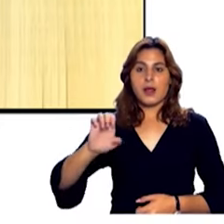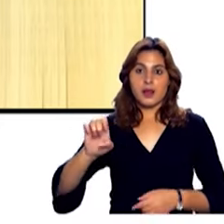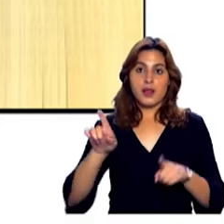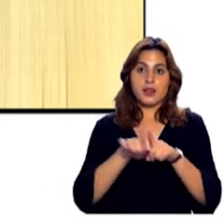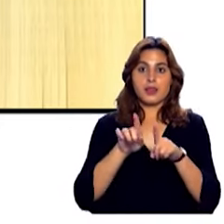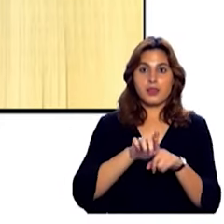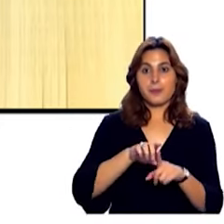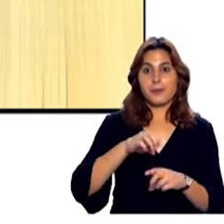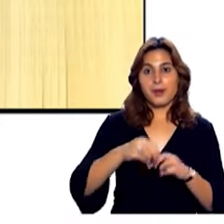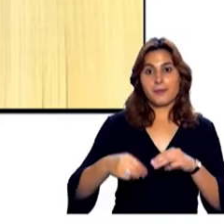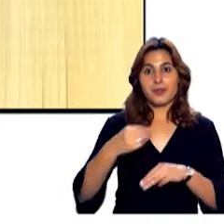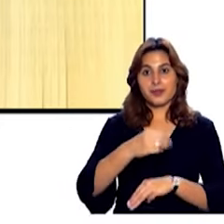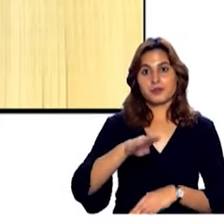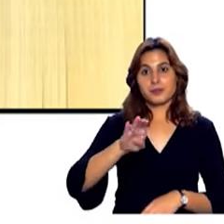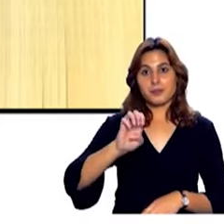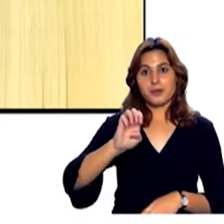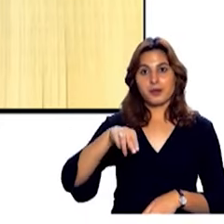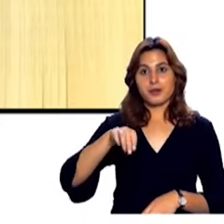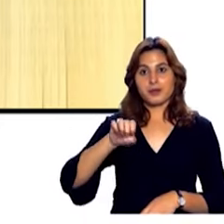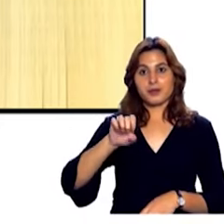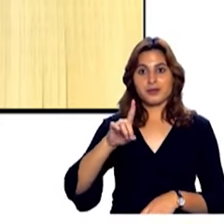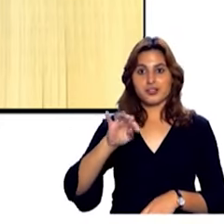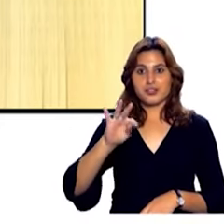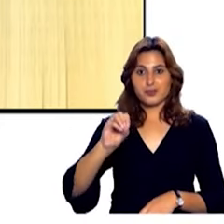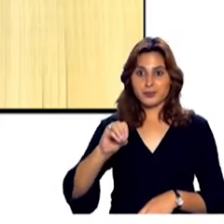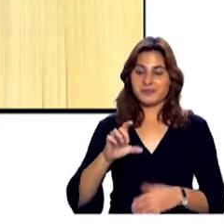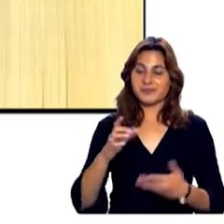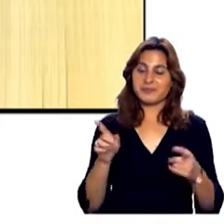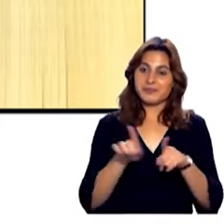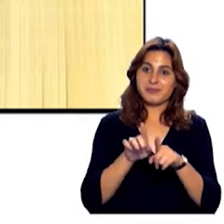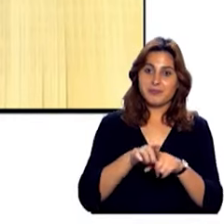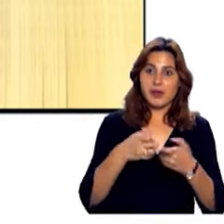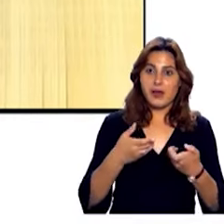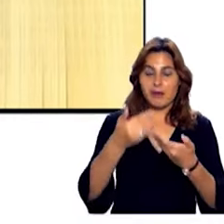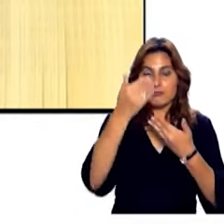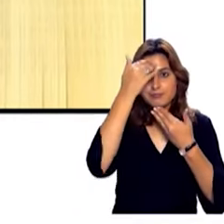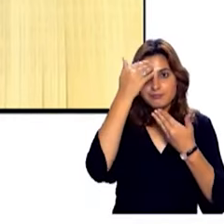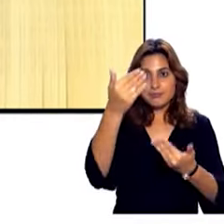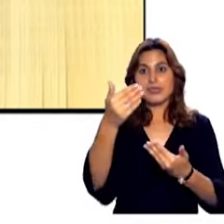eu gostar també de agradecer ao professor serg